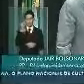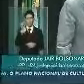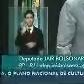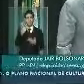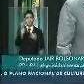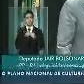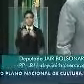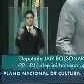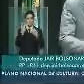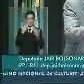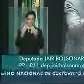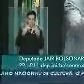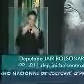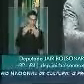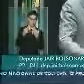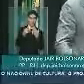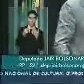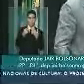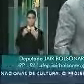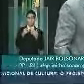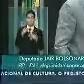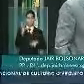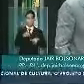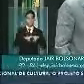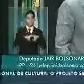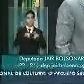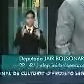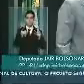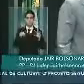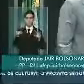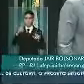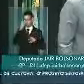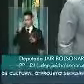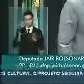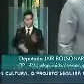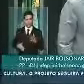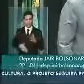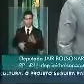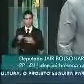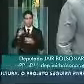os presos políticos de Cuba aos marginais do PCC, lá em São Paulo.